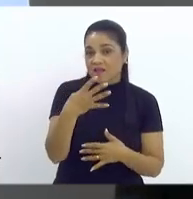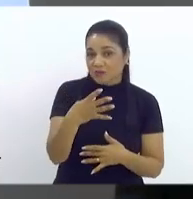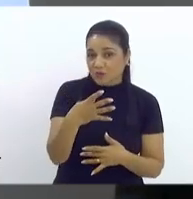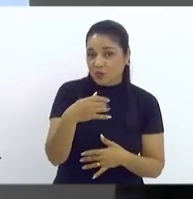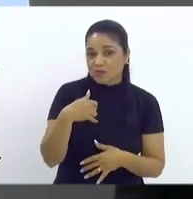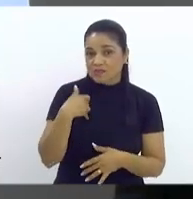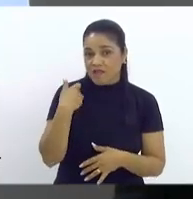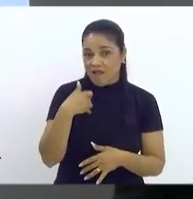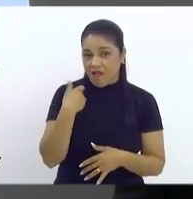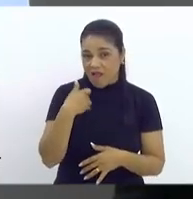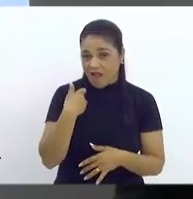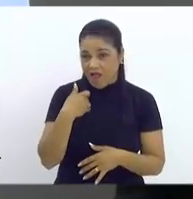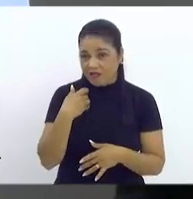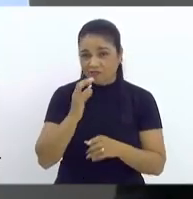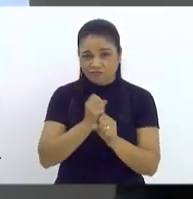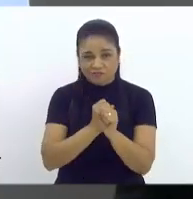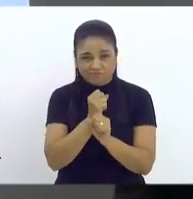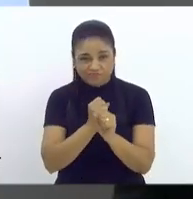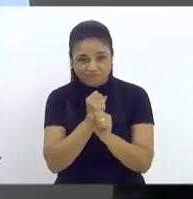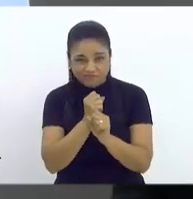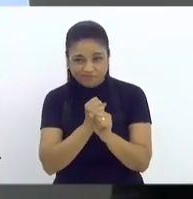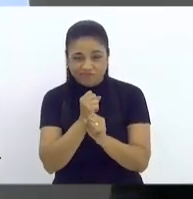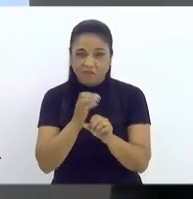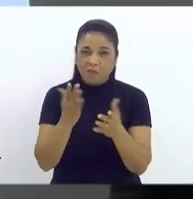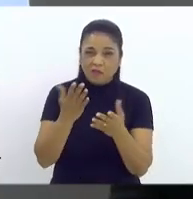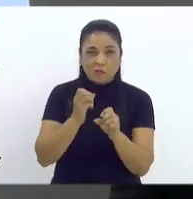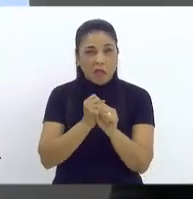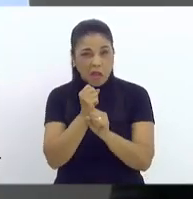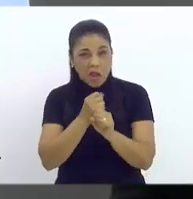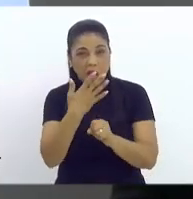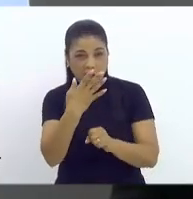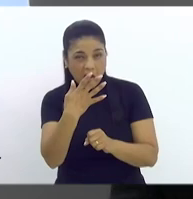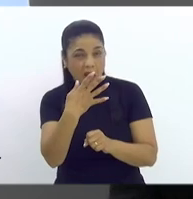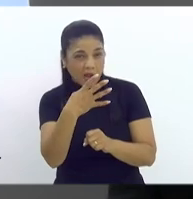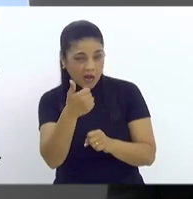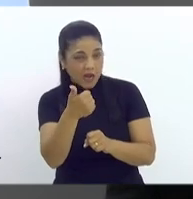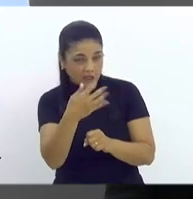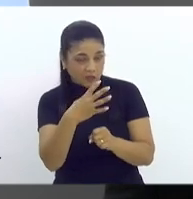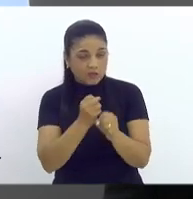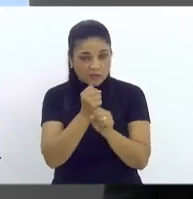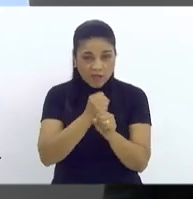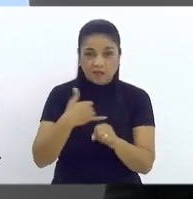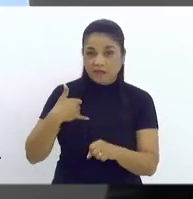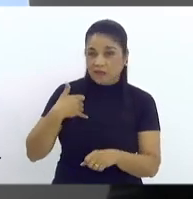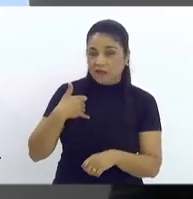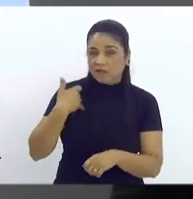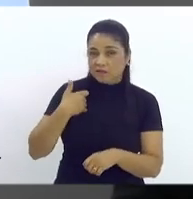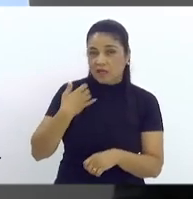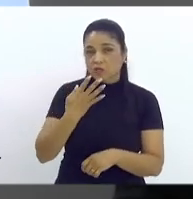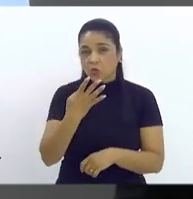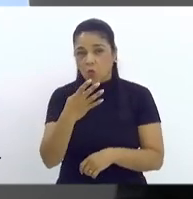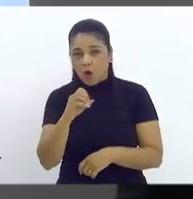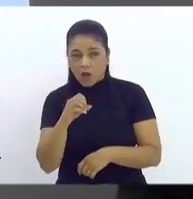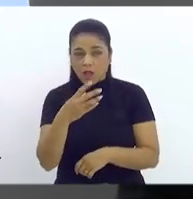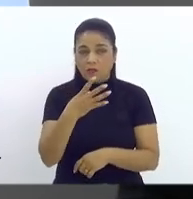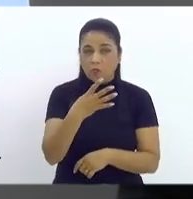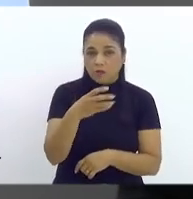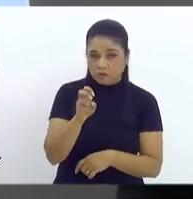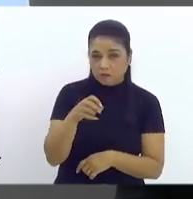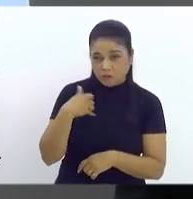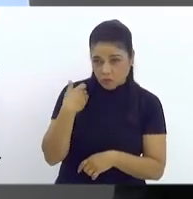idade média de 44 anos de idade. É uma equipe com bastante conhecimento, muito técnica, muito